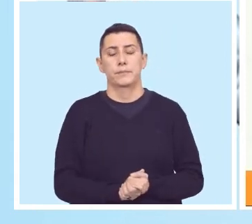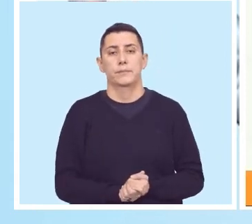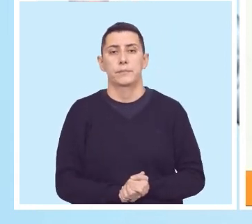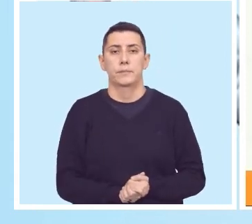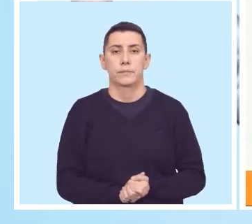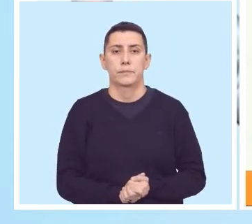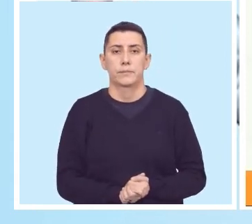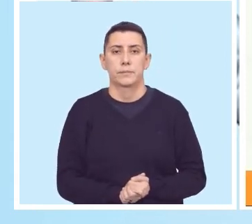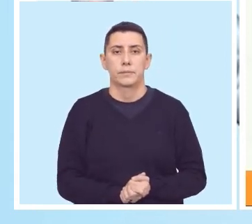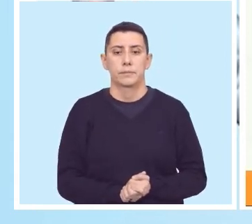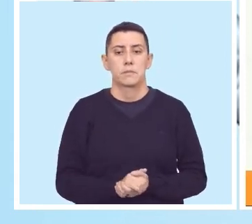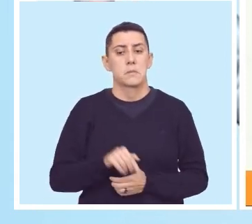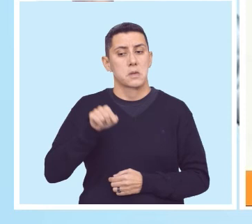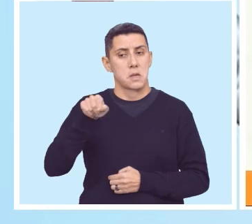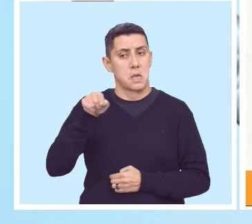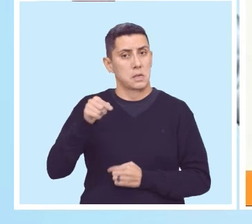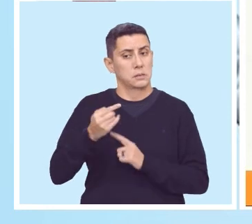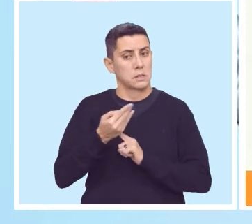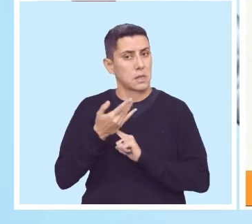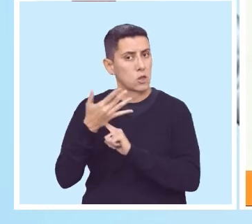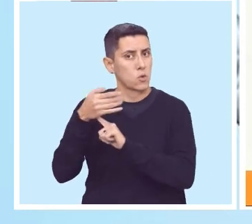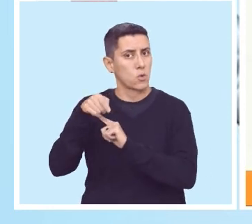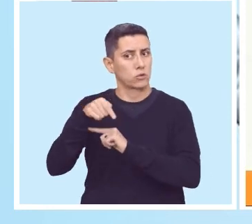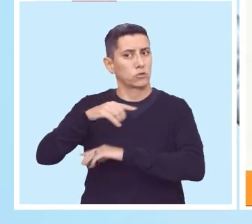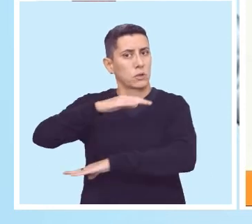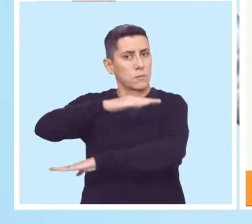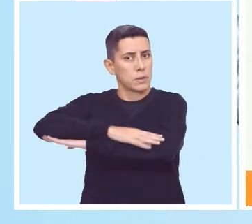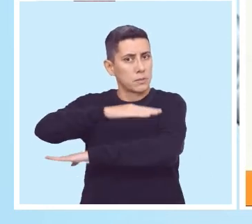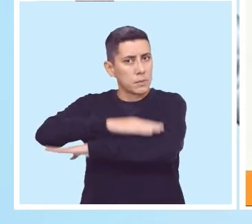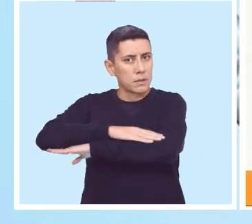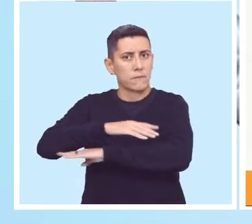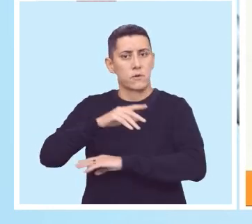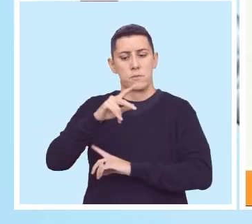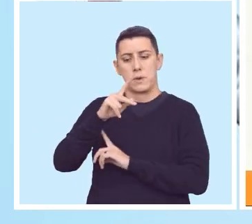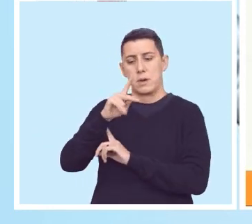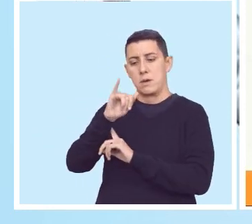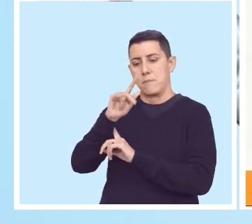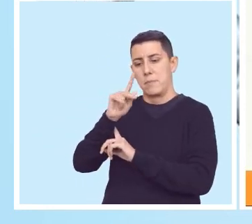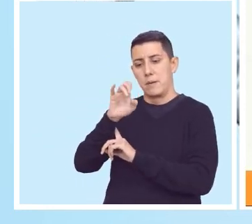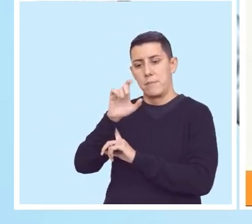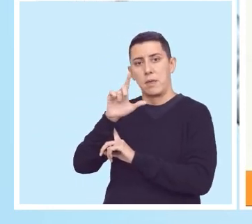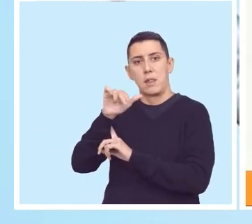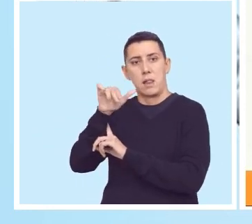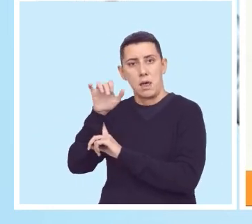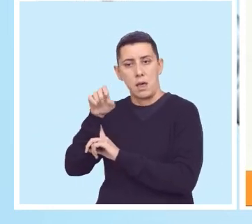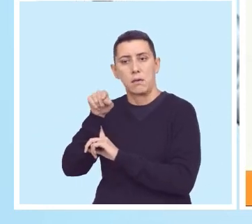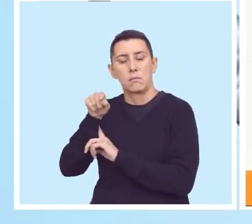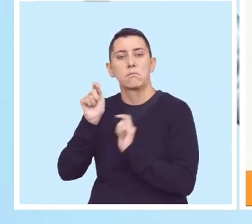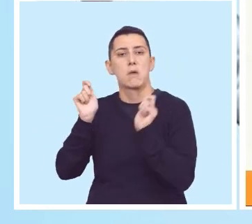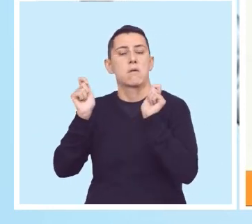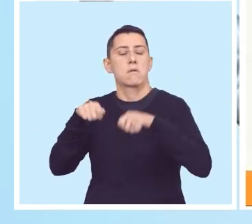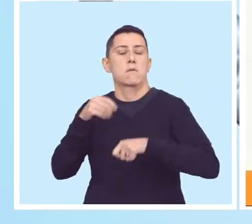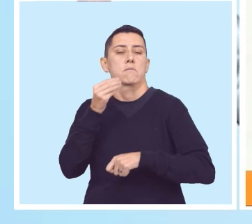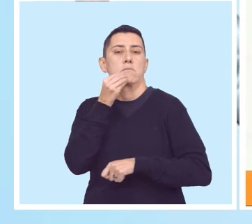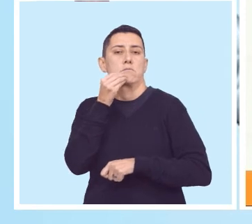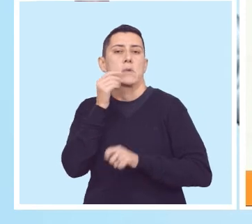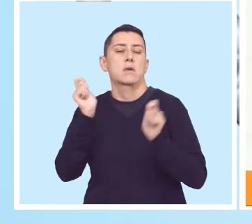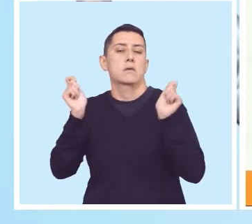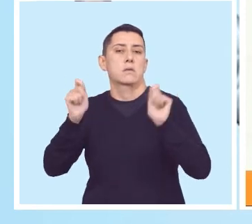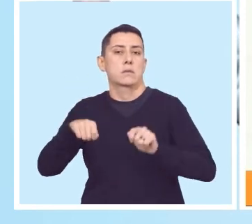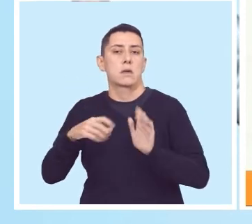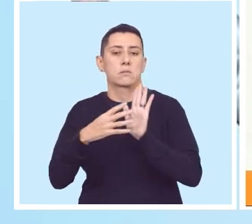essa tecnologia, essa plataforma, especialmente o pipeline, pode ser empregado